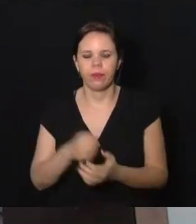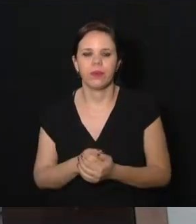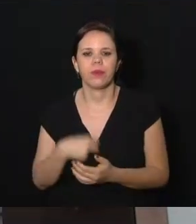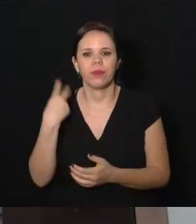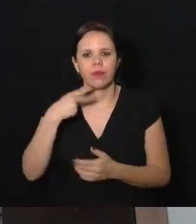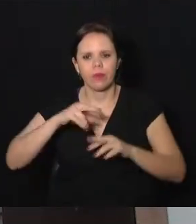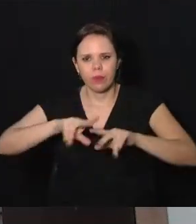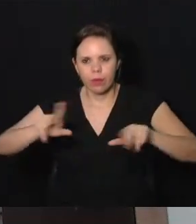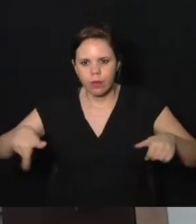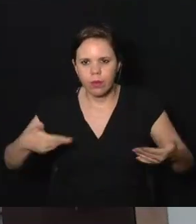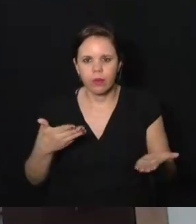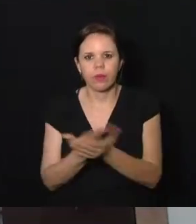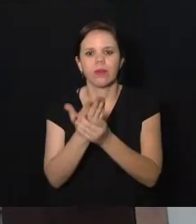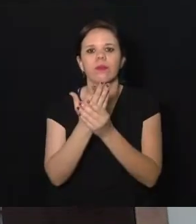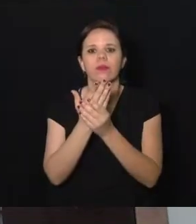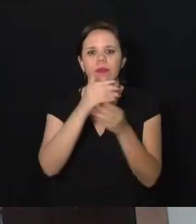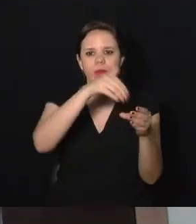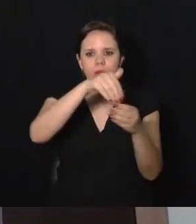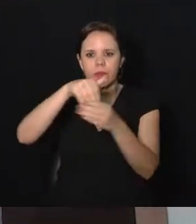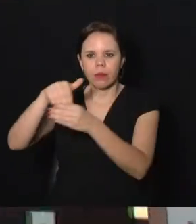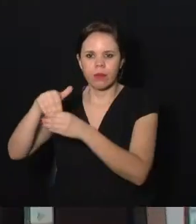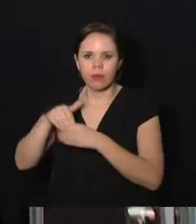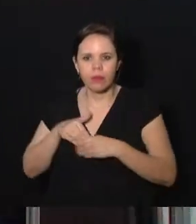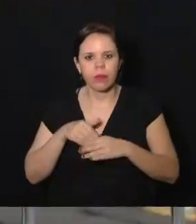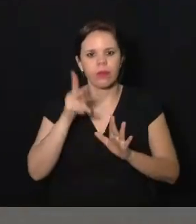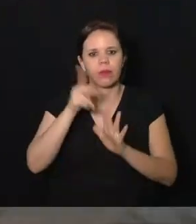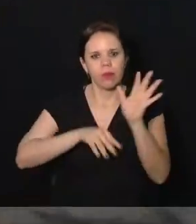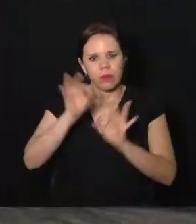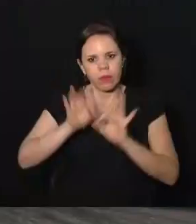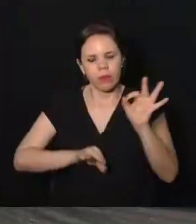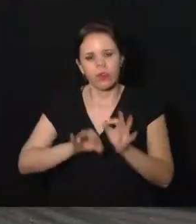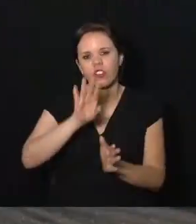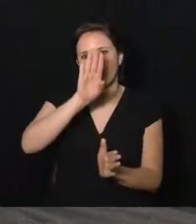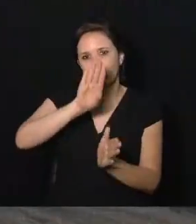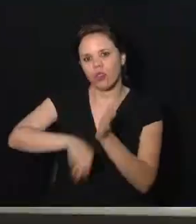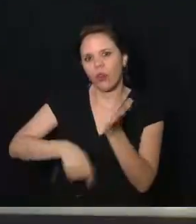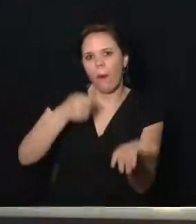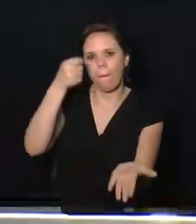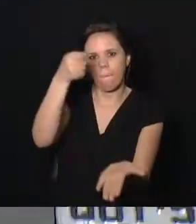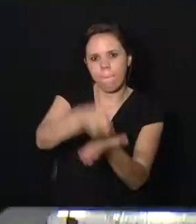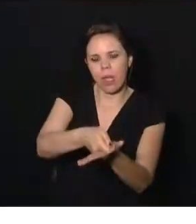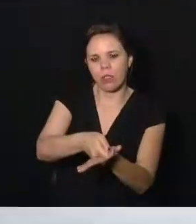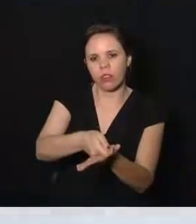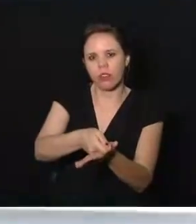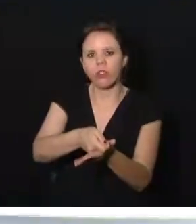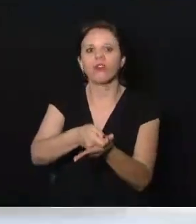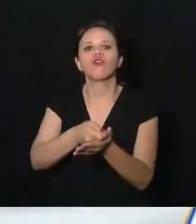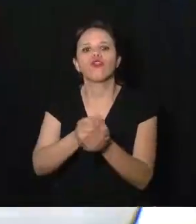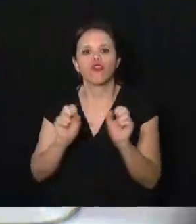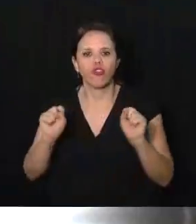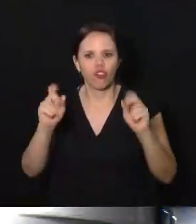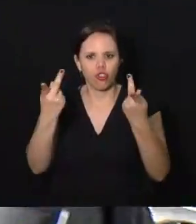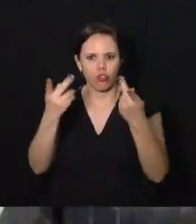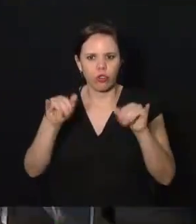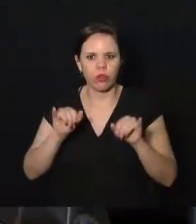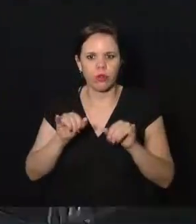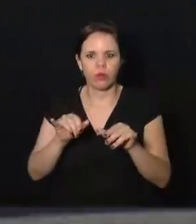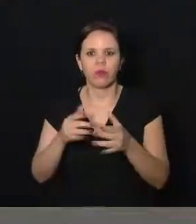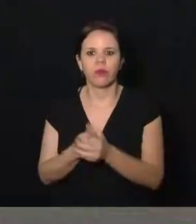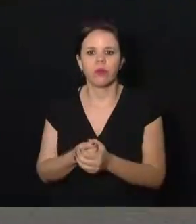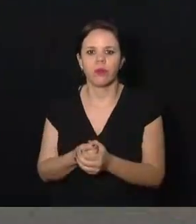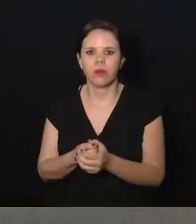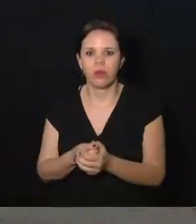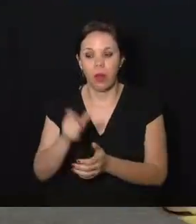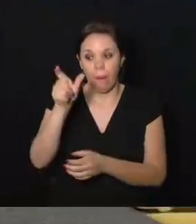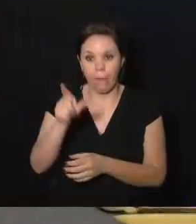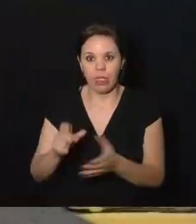Vereadores aprovam em votação final projeto que isenta o pagamento de estacionamento em shoppings o consumidor